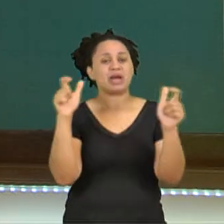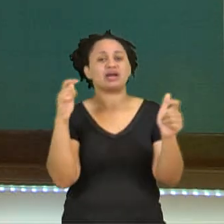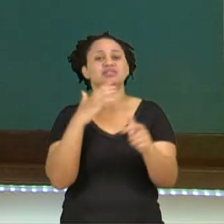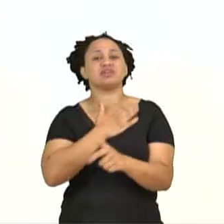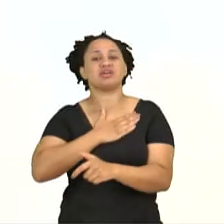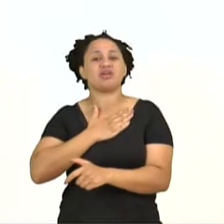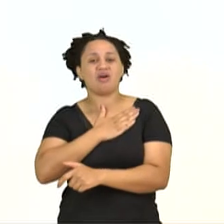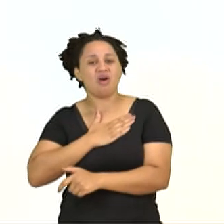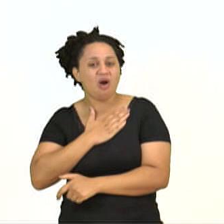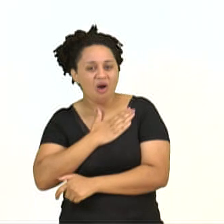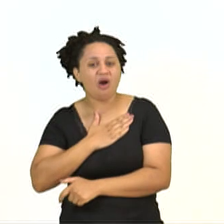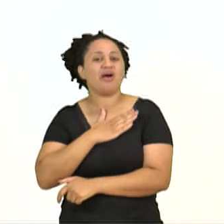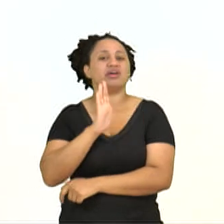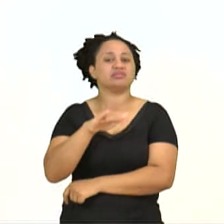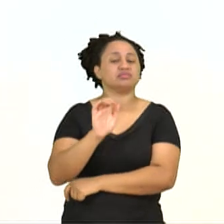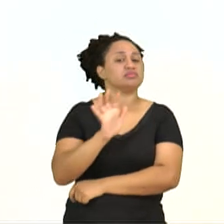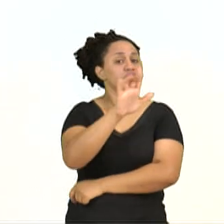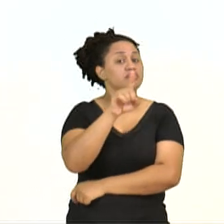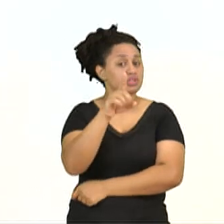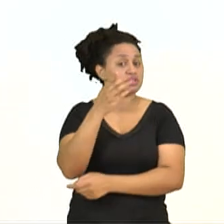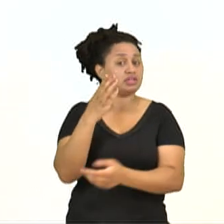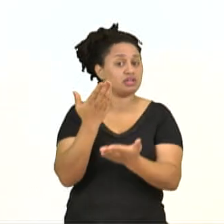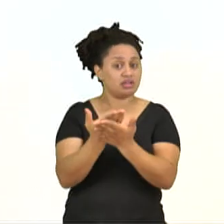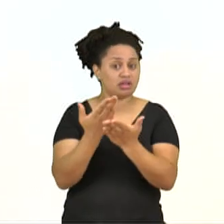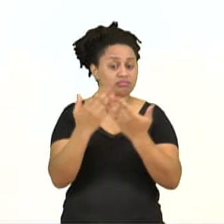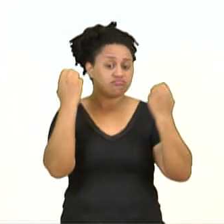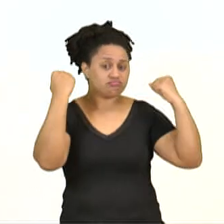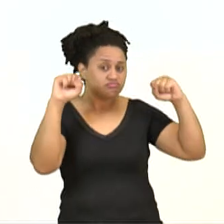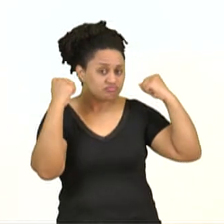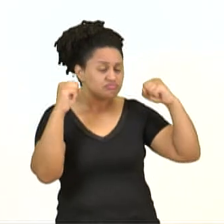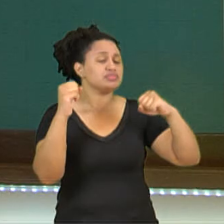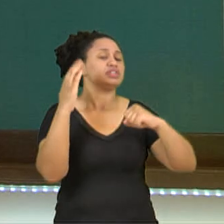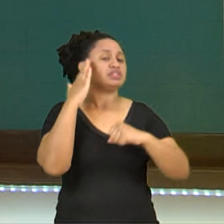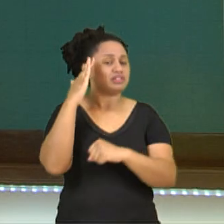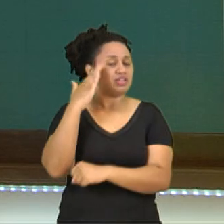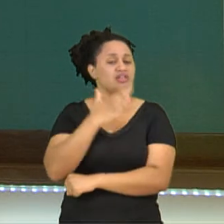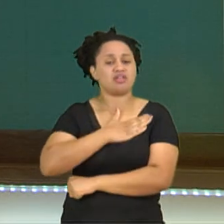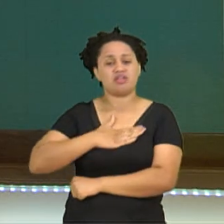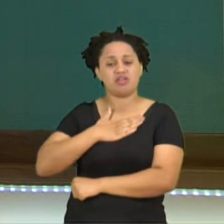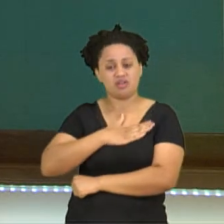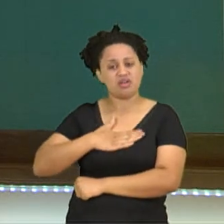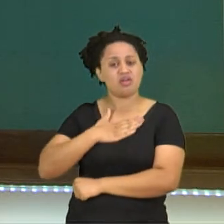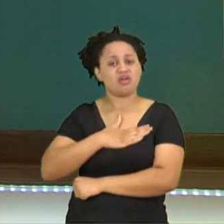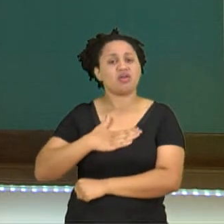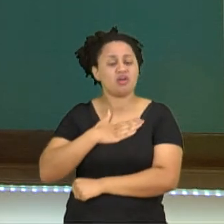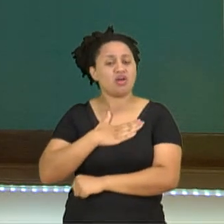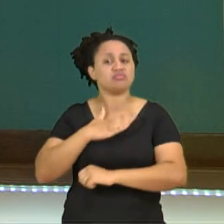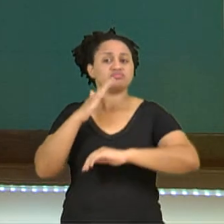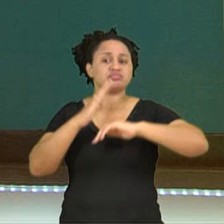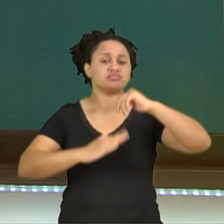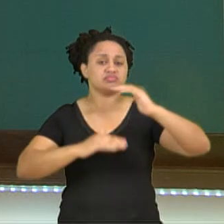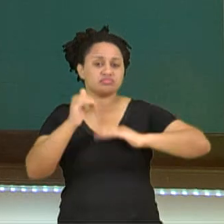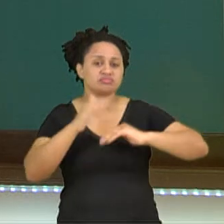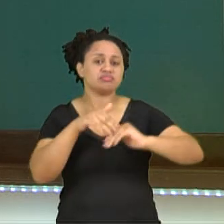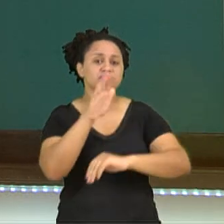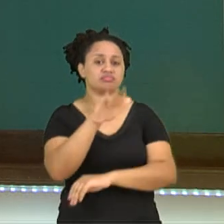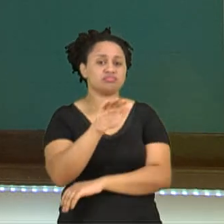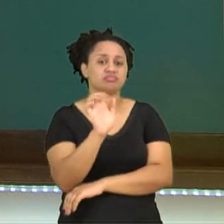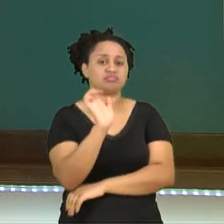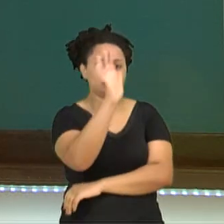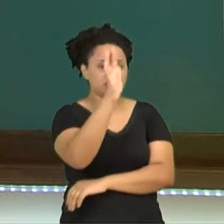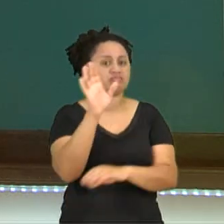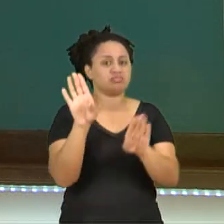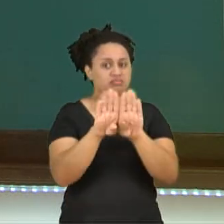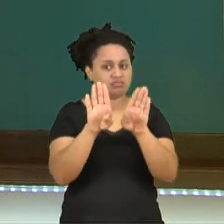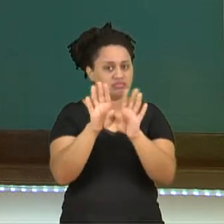basquetebol. Você, nas aulas de educação física, também garante que gostava muito das aulas de práticas de basquetebol, não é